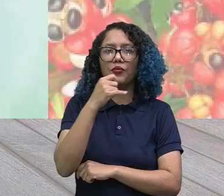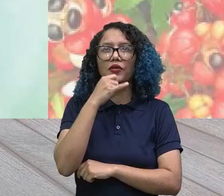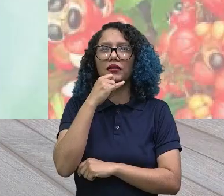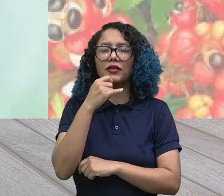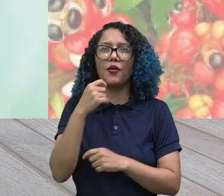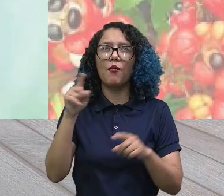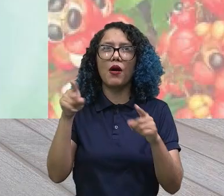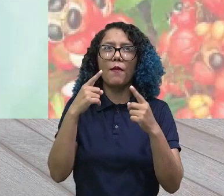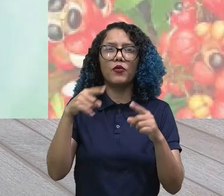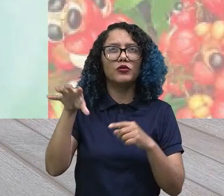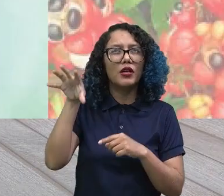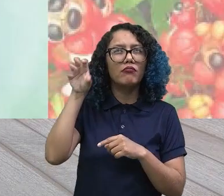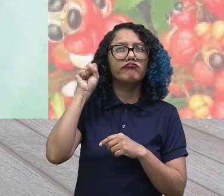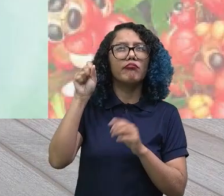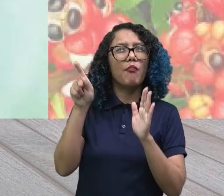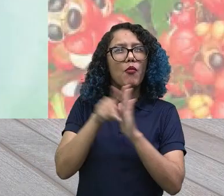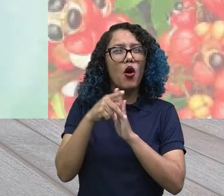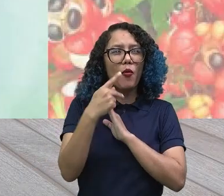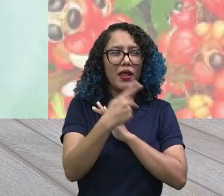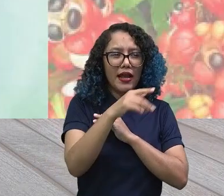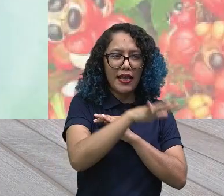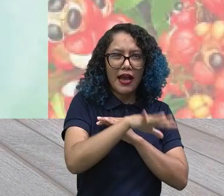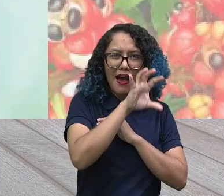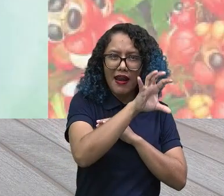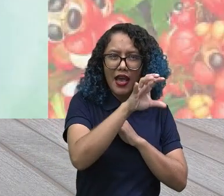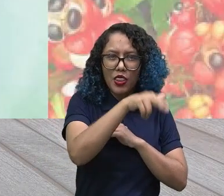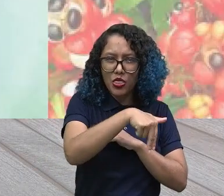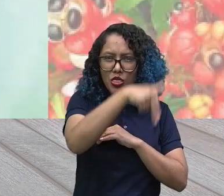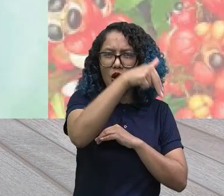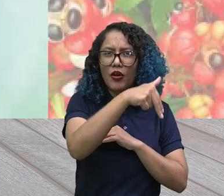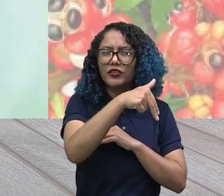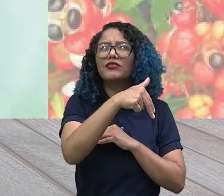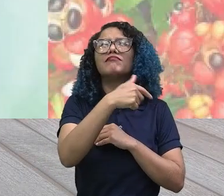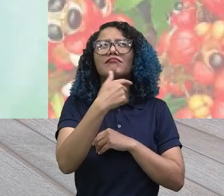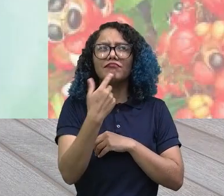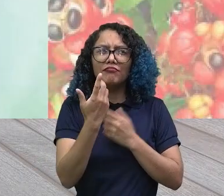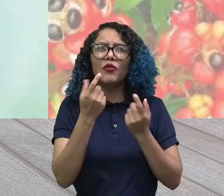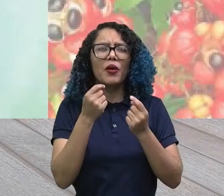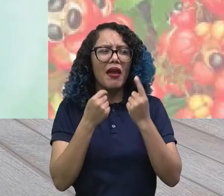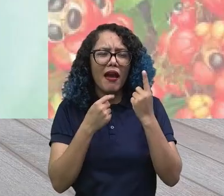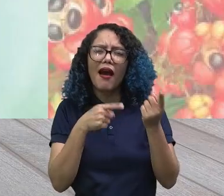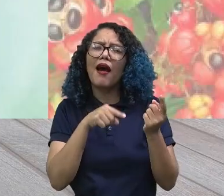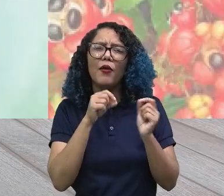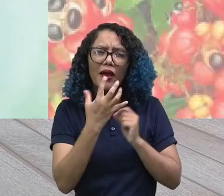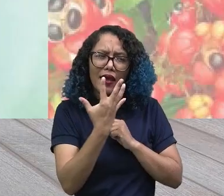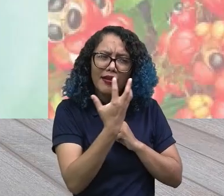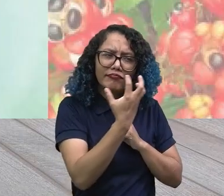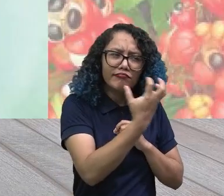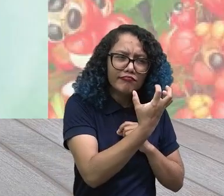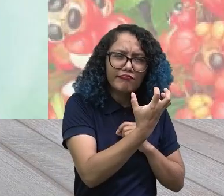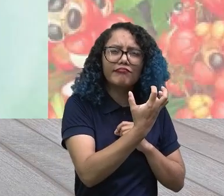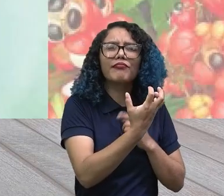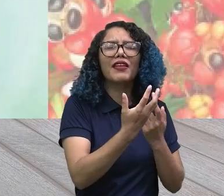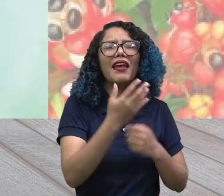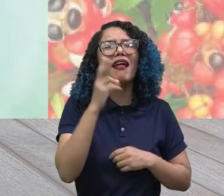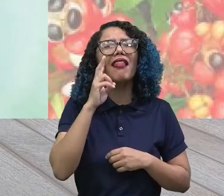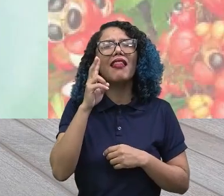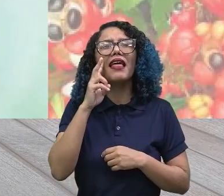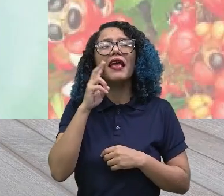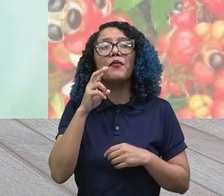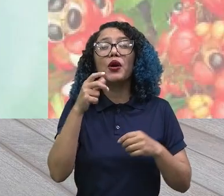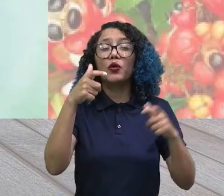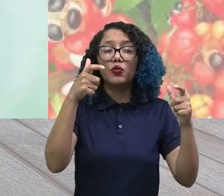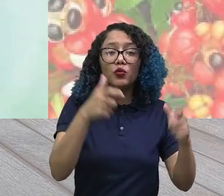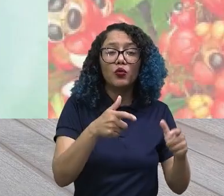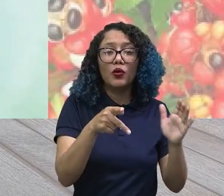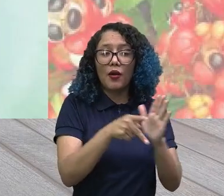música regional daqui, logo eu me identifico, né? Verdade. Então, me chama para aquilo lá, porque vai me puxar para a minha região, né? É isso, então, isso aí.